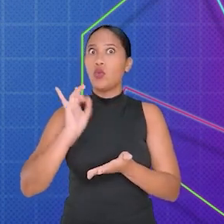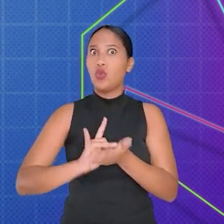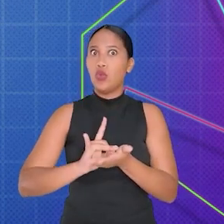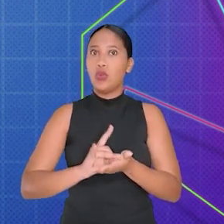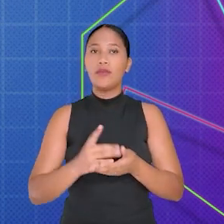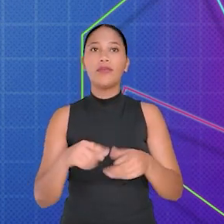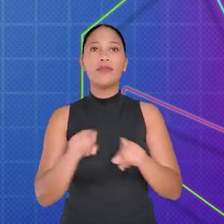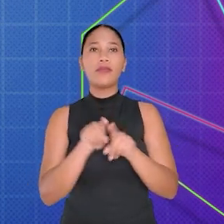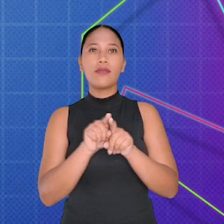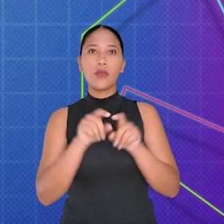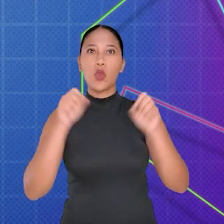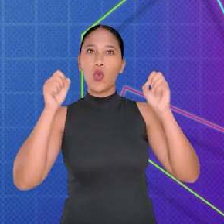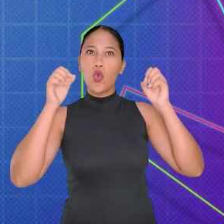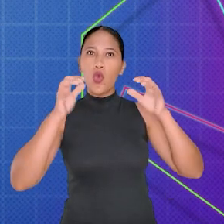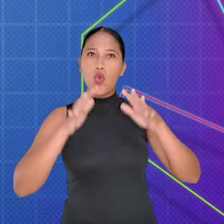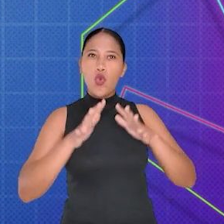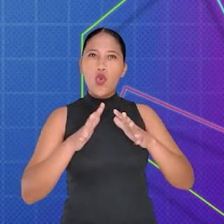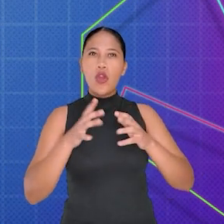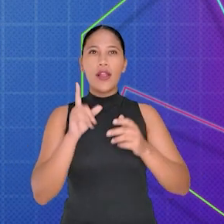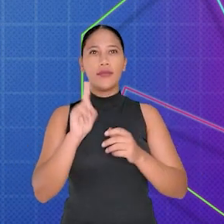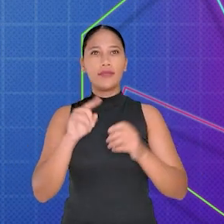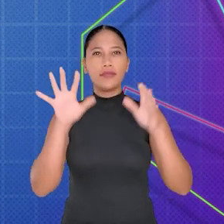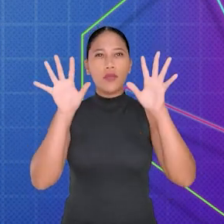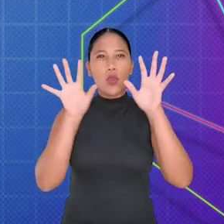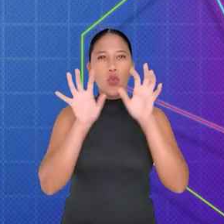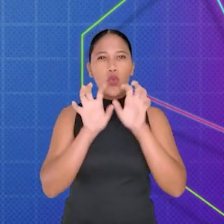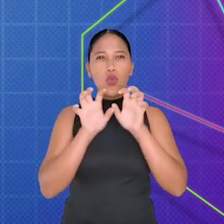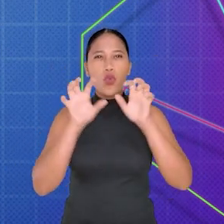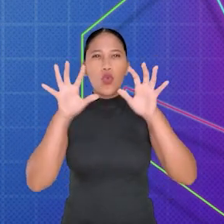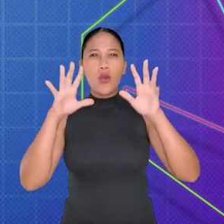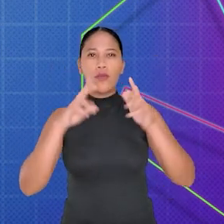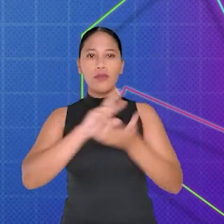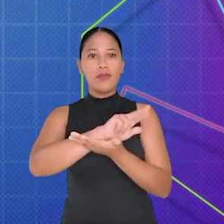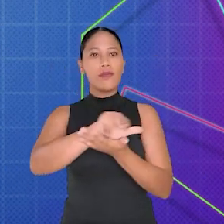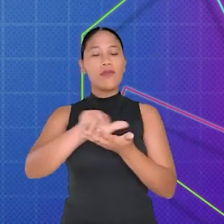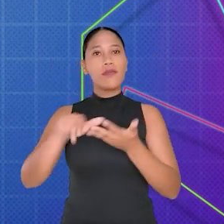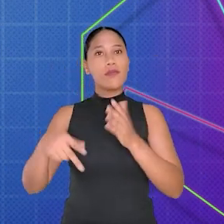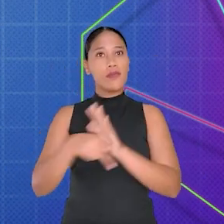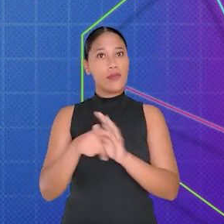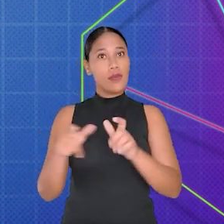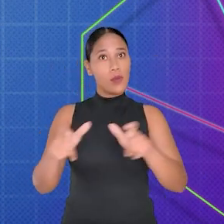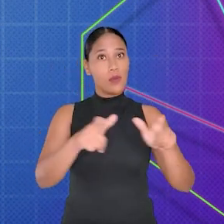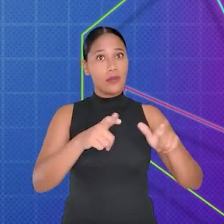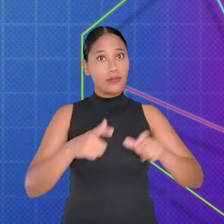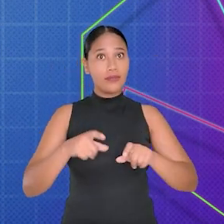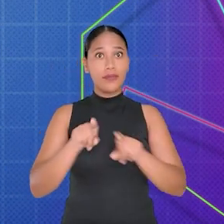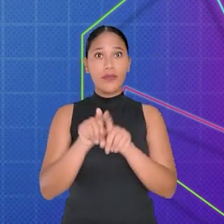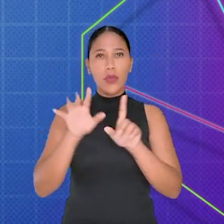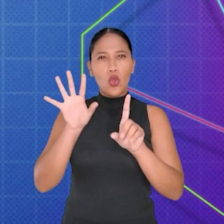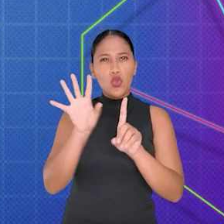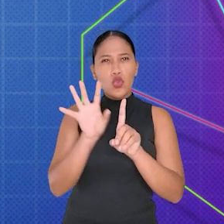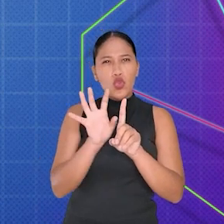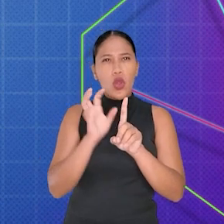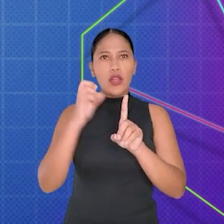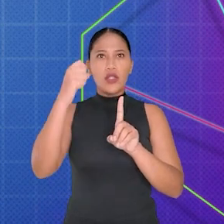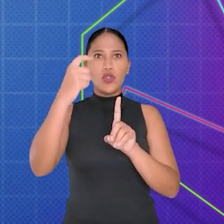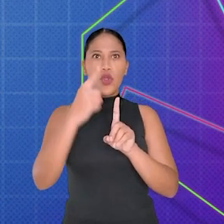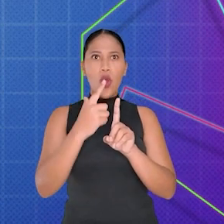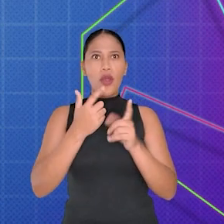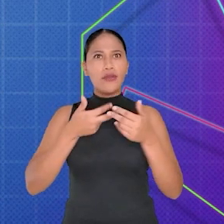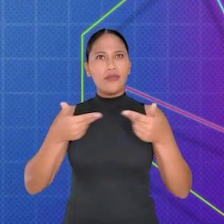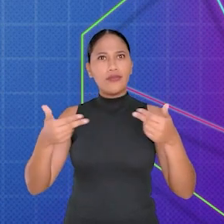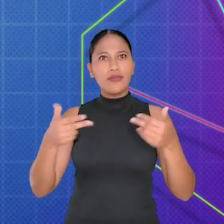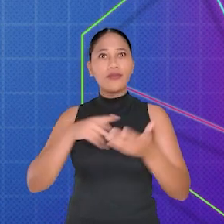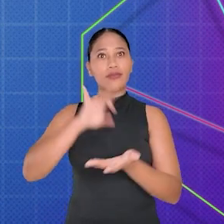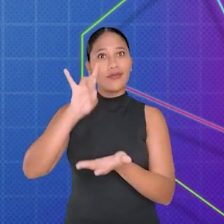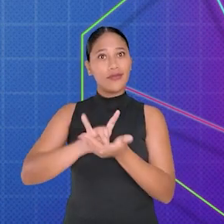realista. Já a iluminação é usada para definir a aparência do objeto em diferentes condições de luz, criando sombras e reflexos que ajudam